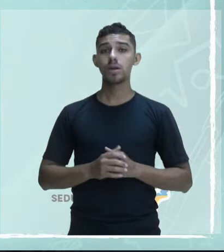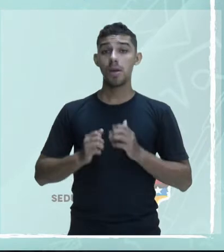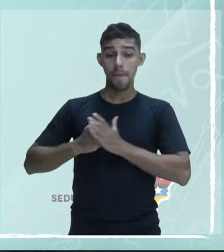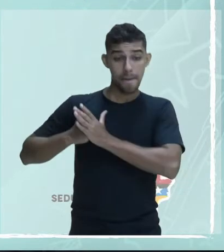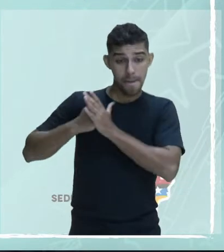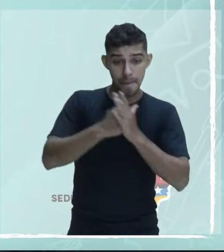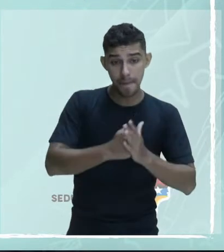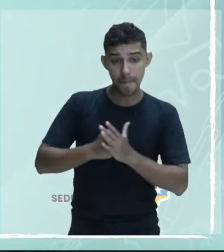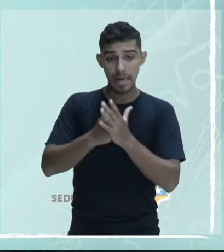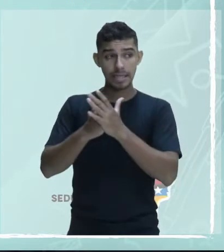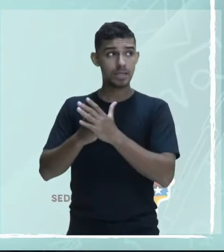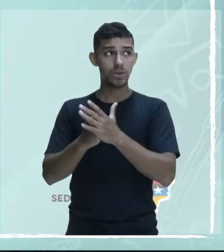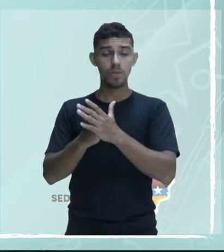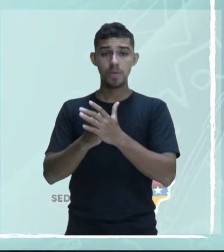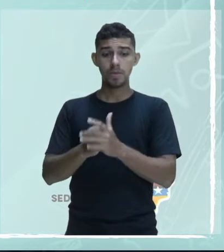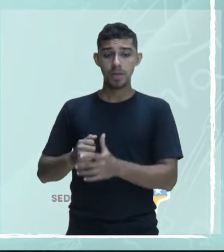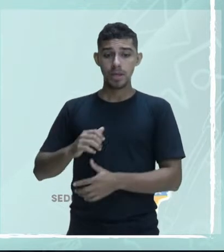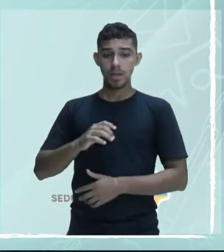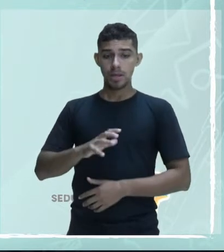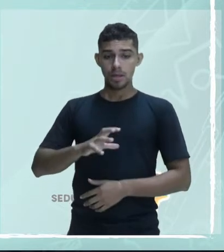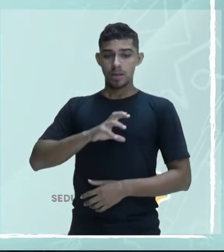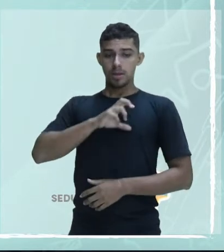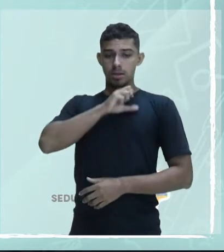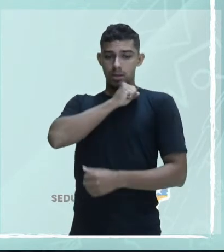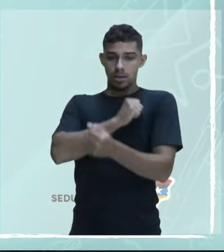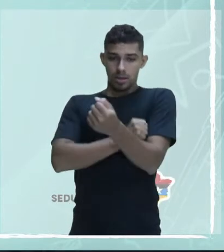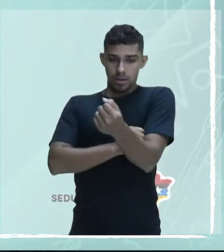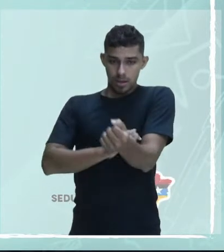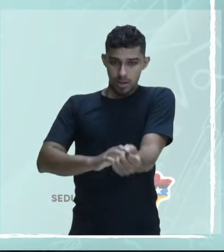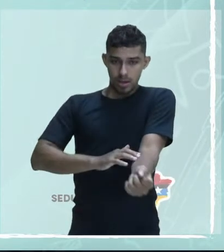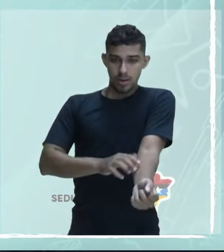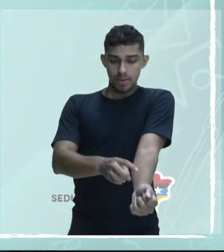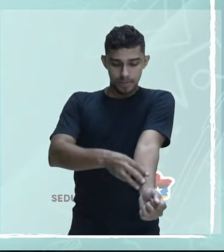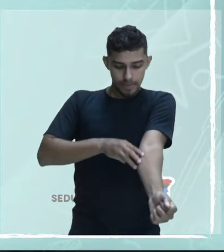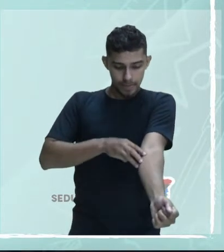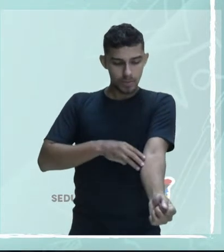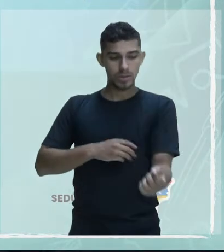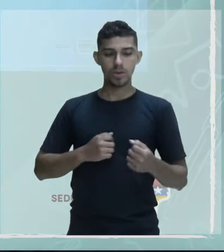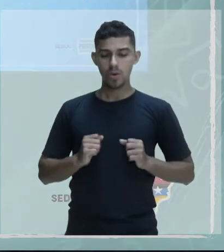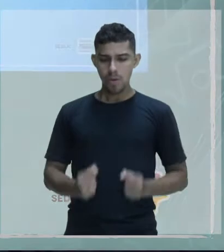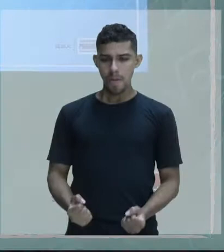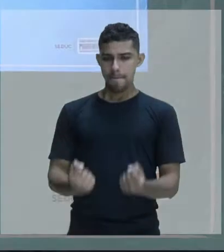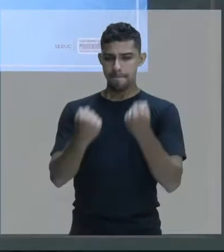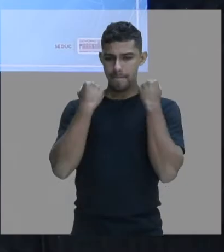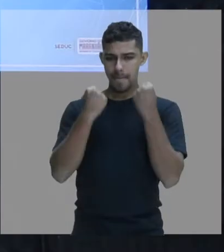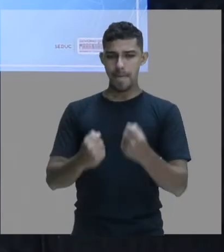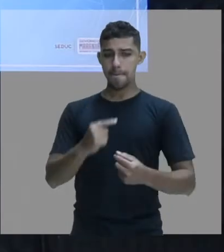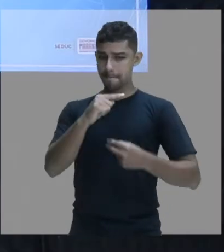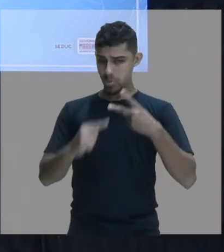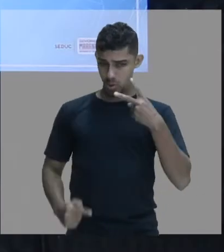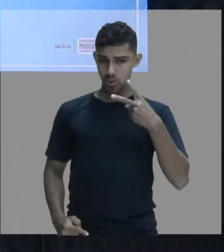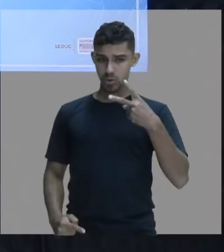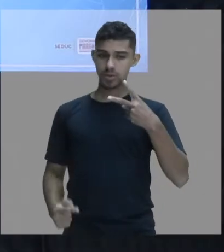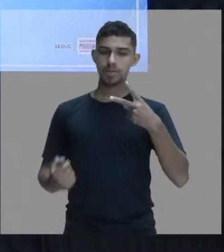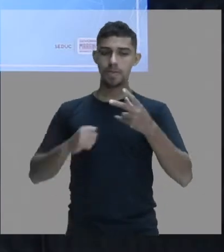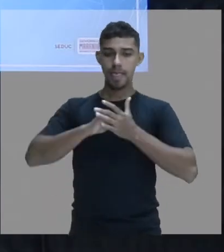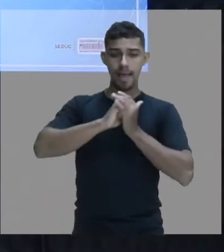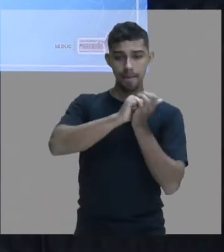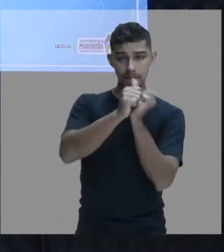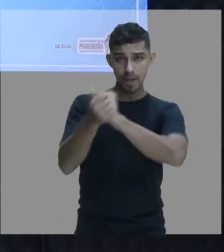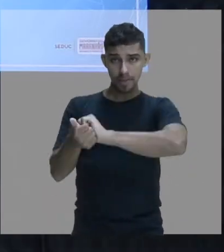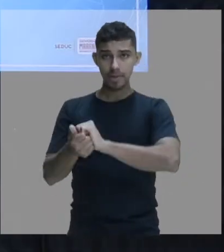Pressão arterial e ritmo cardíaco. É importante eu falar para vocês, em relação às atividades físicas, o quê? Existem dois tipos, as